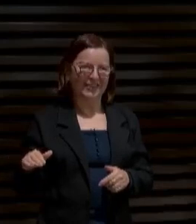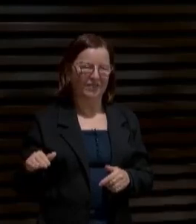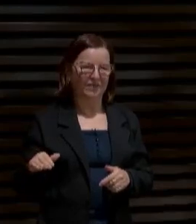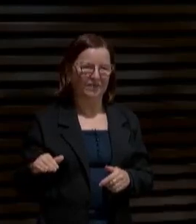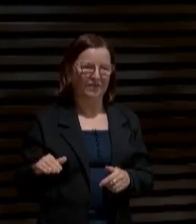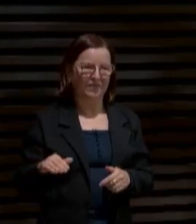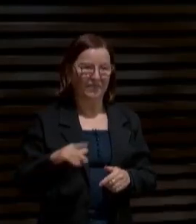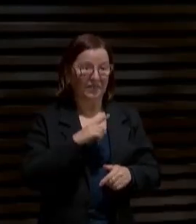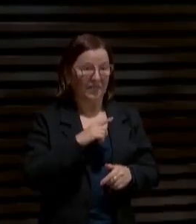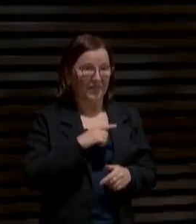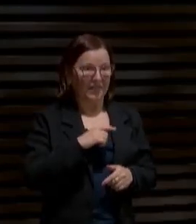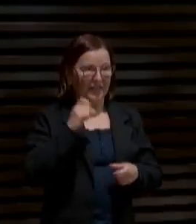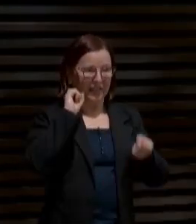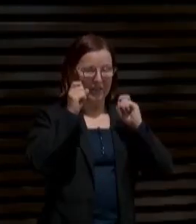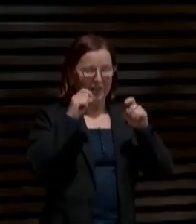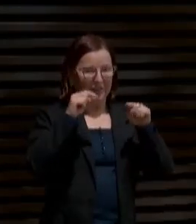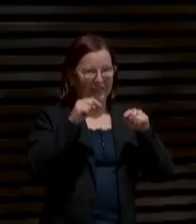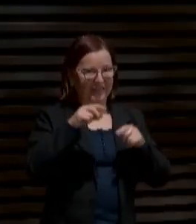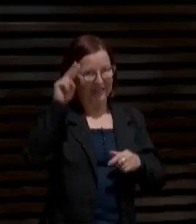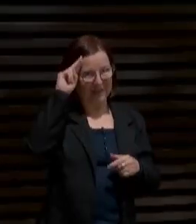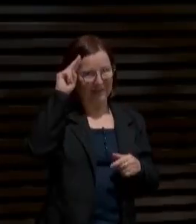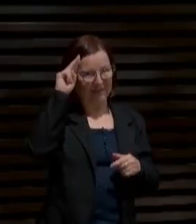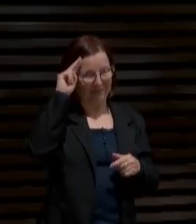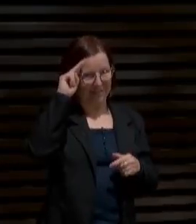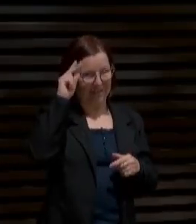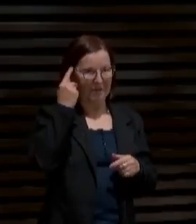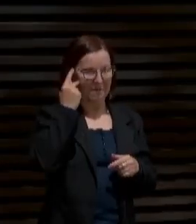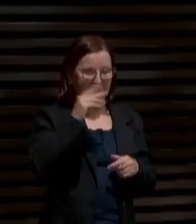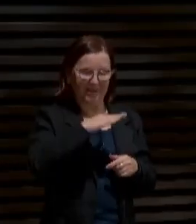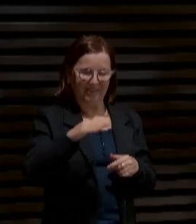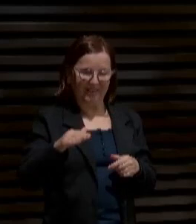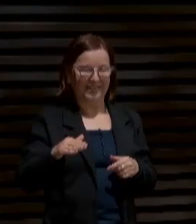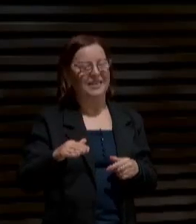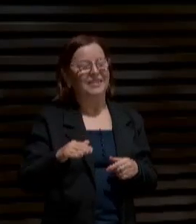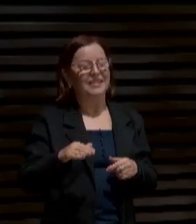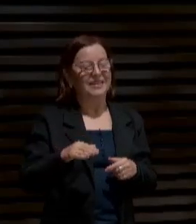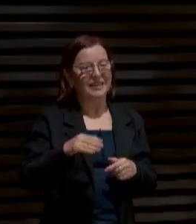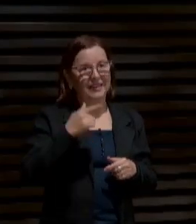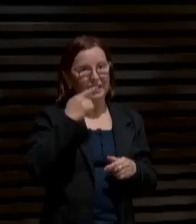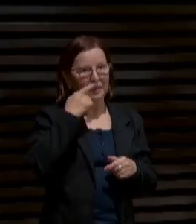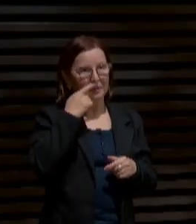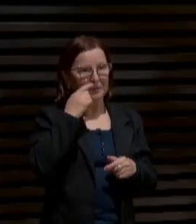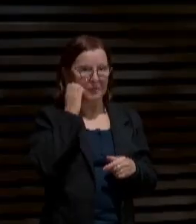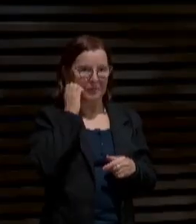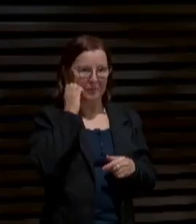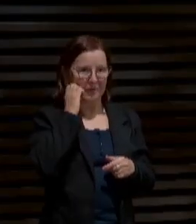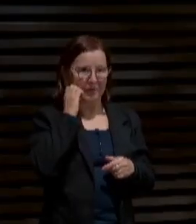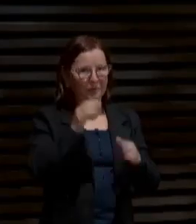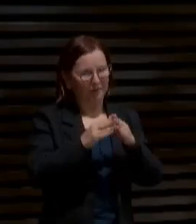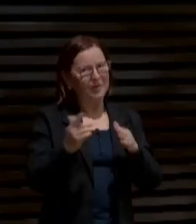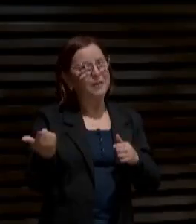reunião aqui na segunda-feira dos Adolescentes é muito preciosa você que é pai você que tem filho adolescente também venha participar